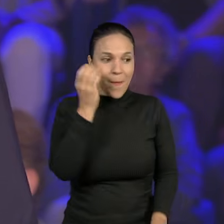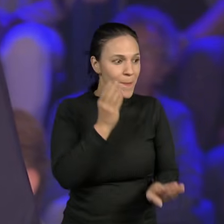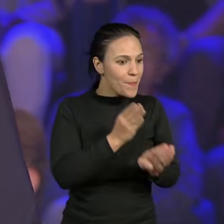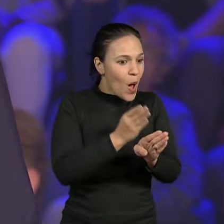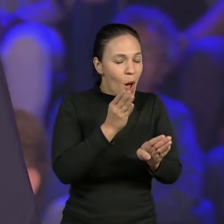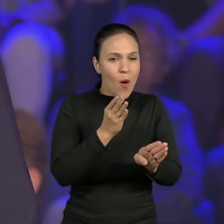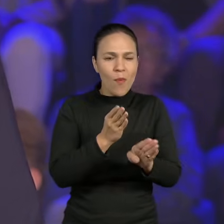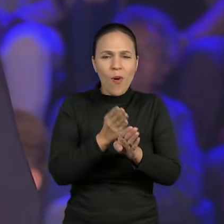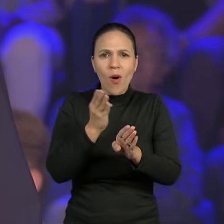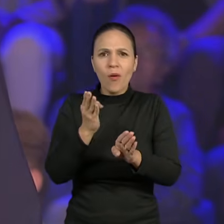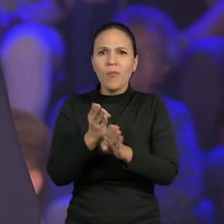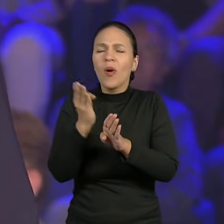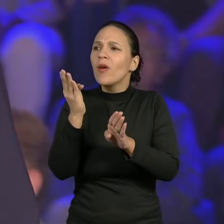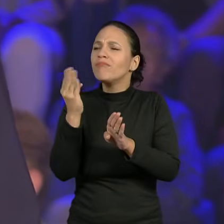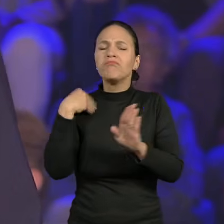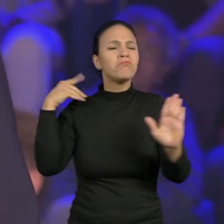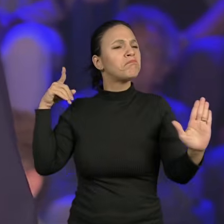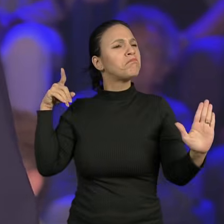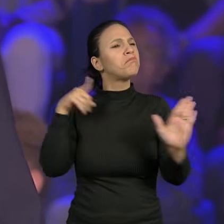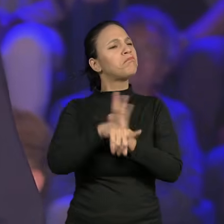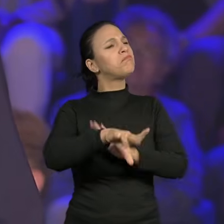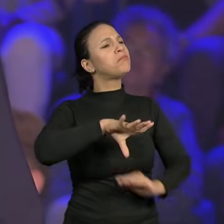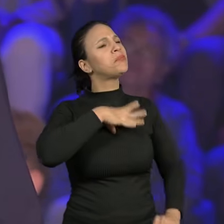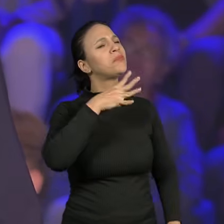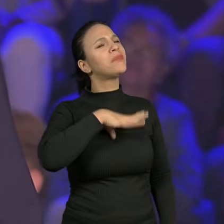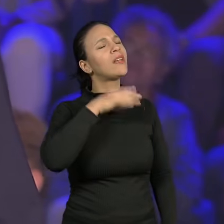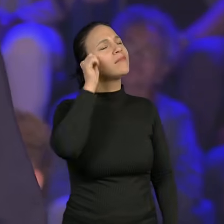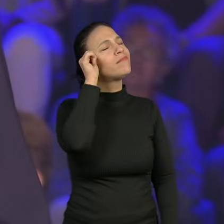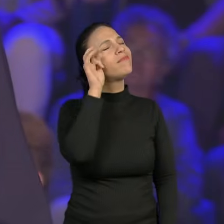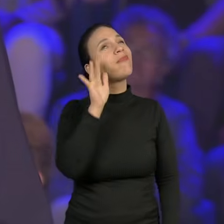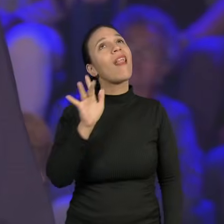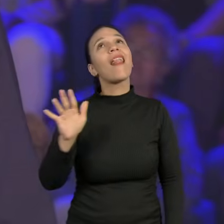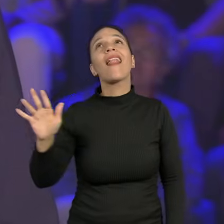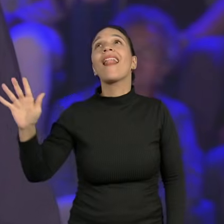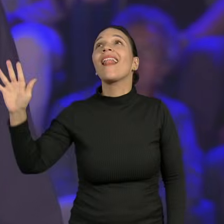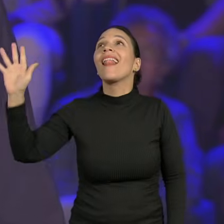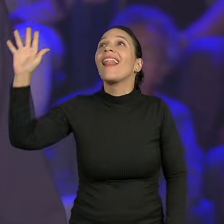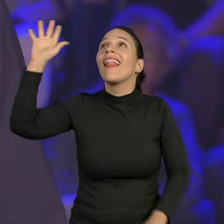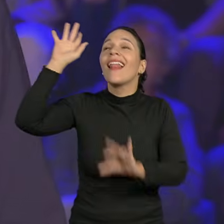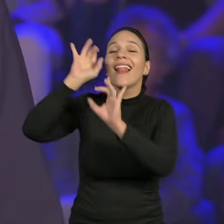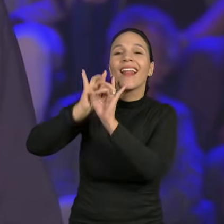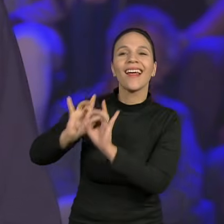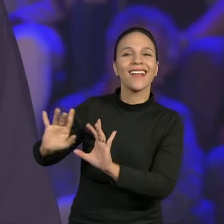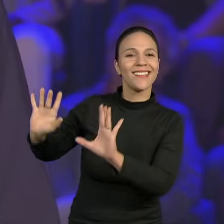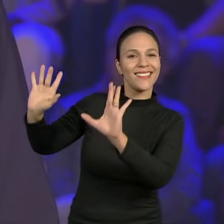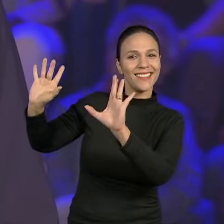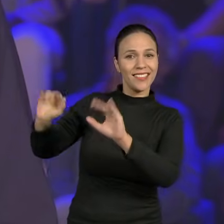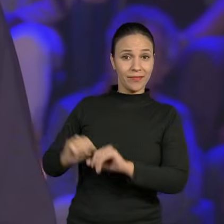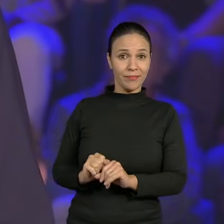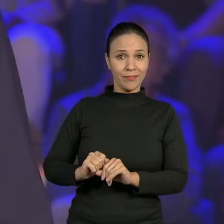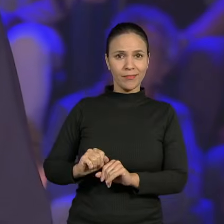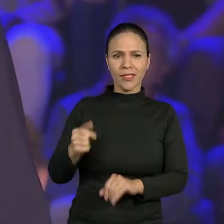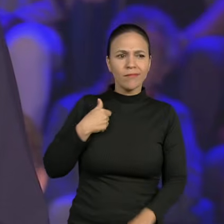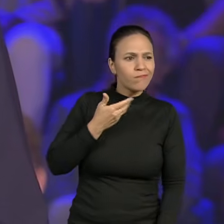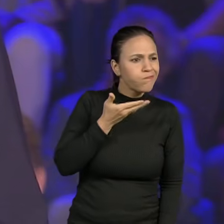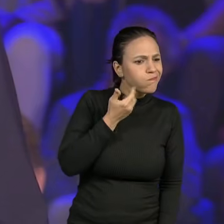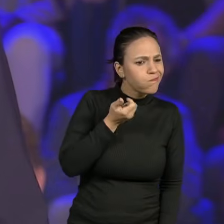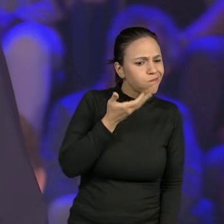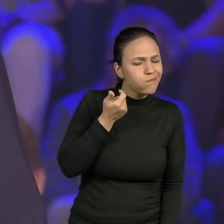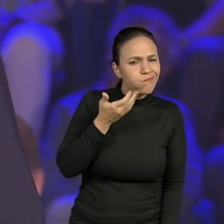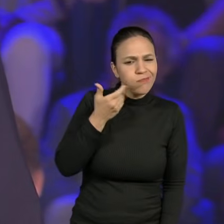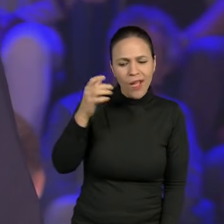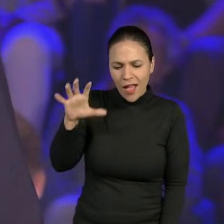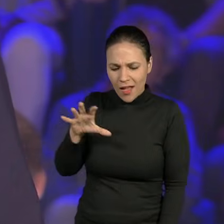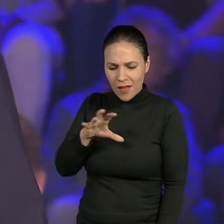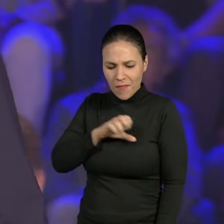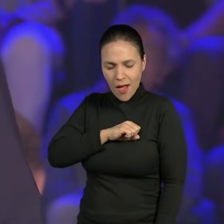da pergunta sem medo e da imaginação sem limites. É nela que se aprende as primeiras formas de